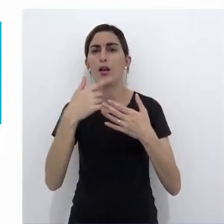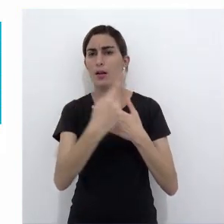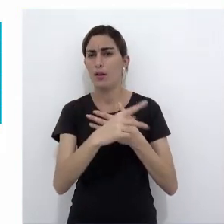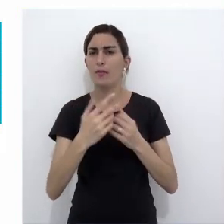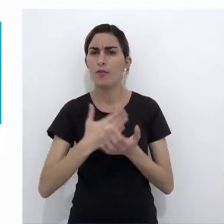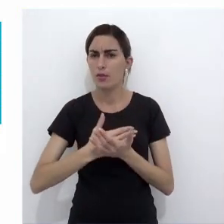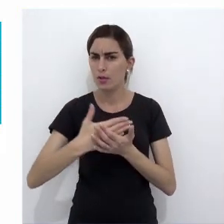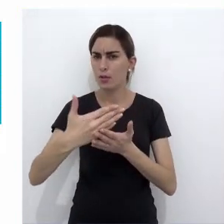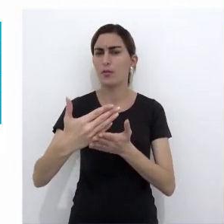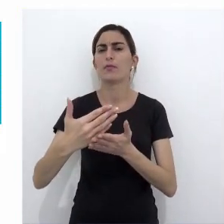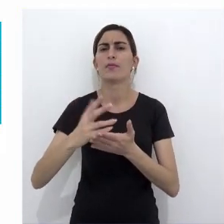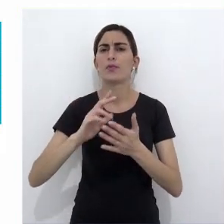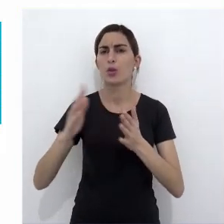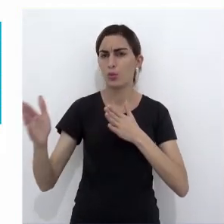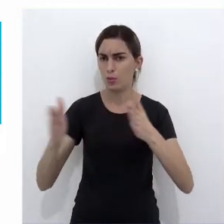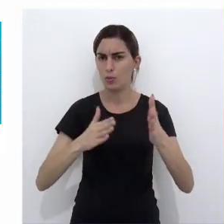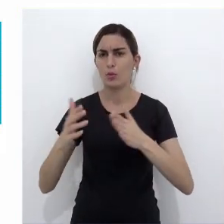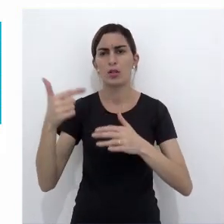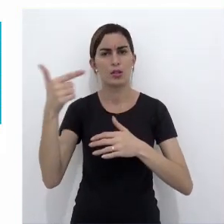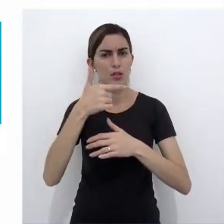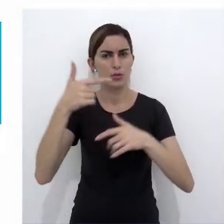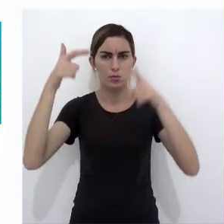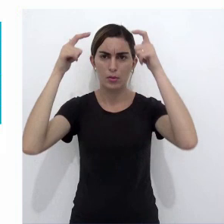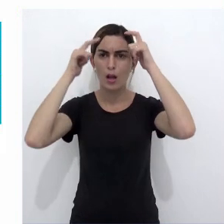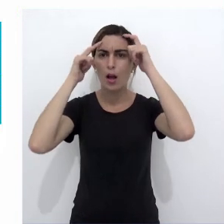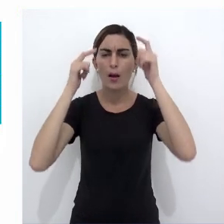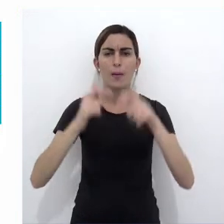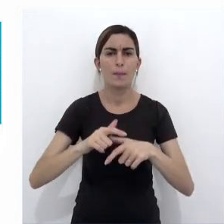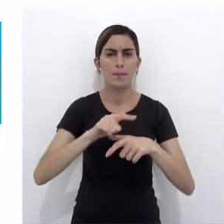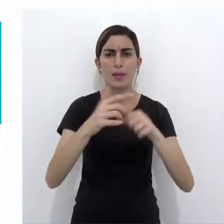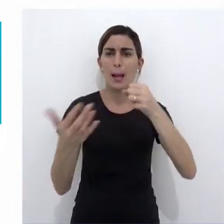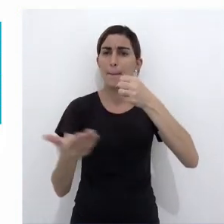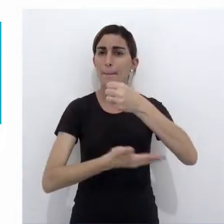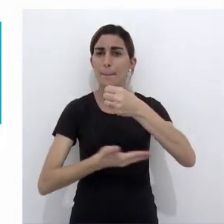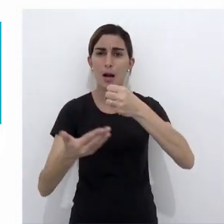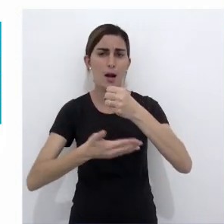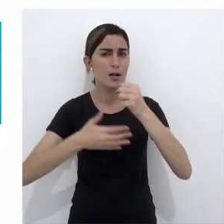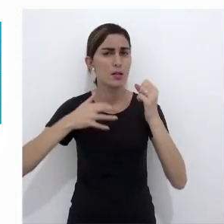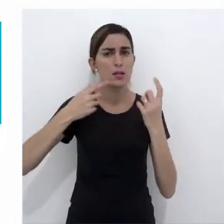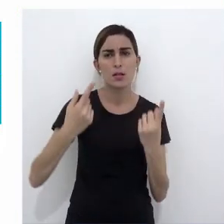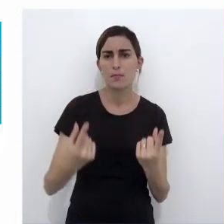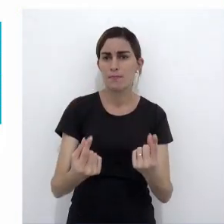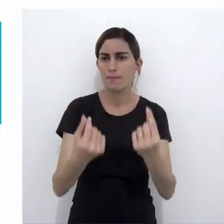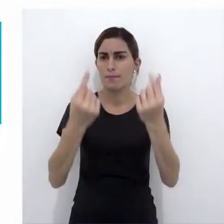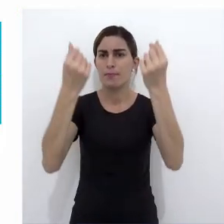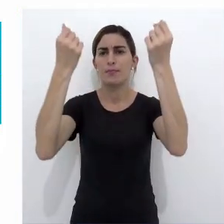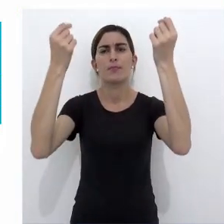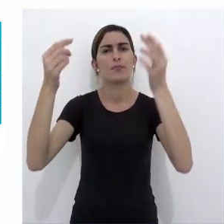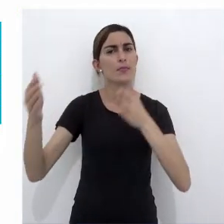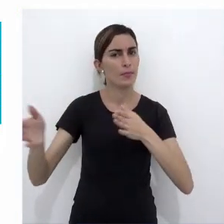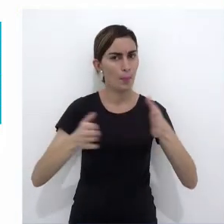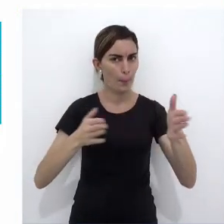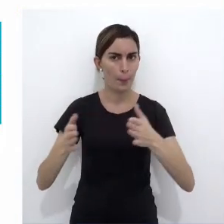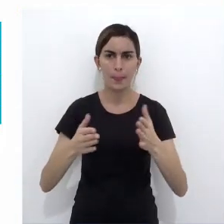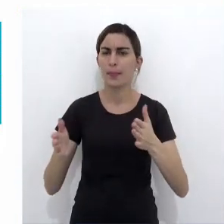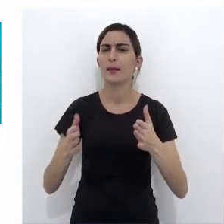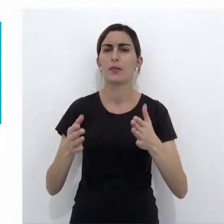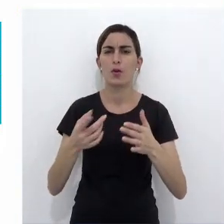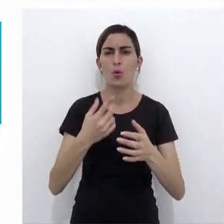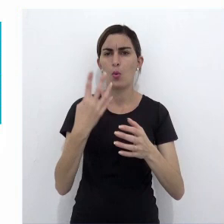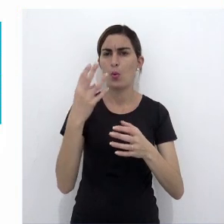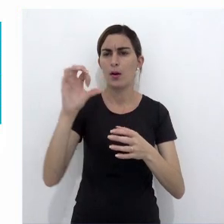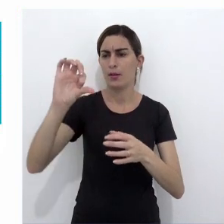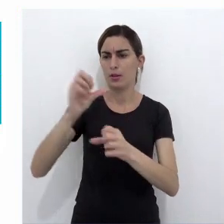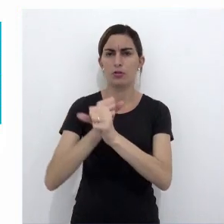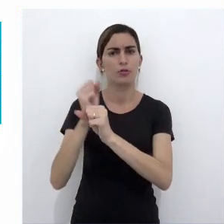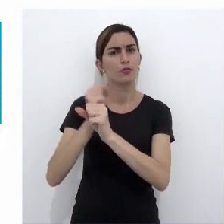a ser, na realidade, durante o Segundo Reinado, a base econômica desse período. Um período que durou 49